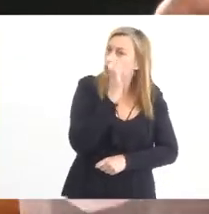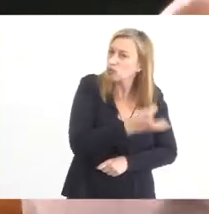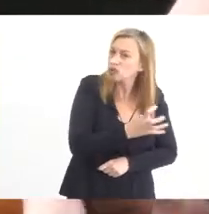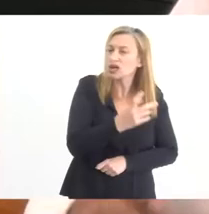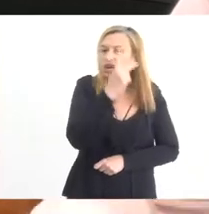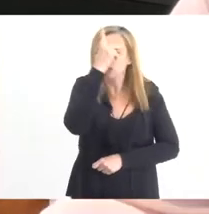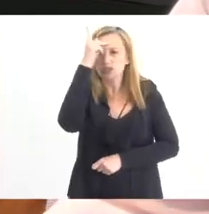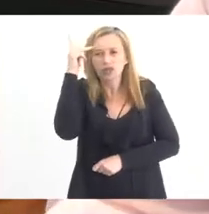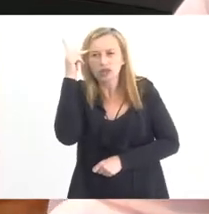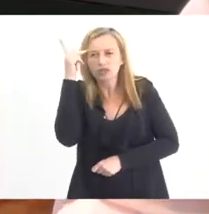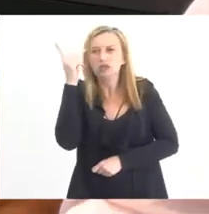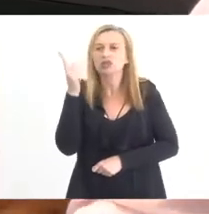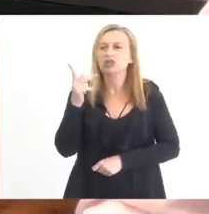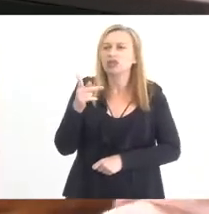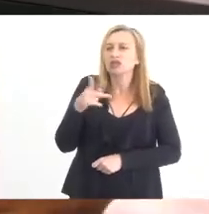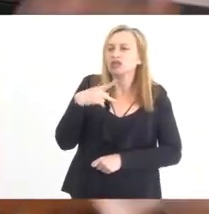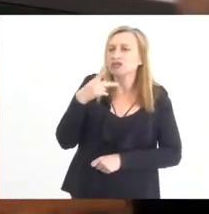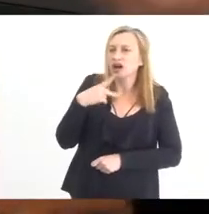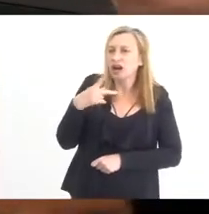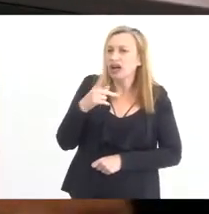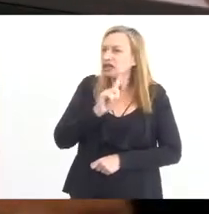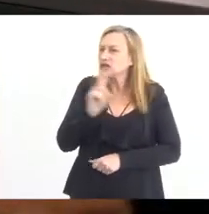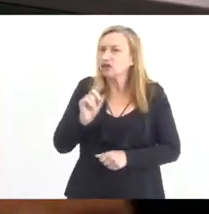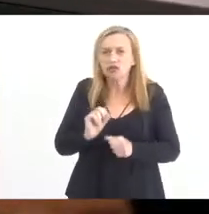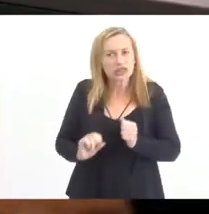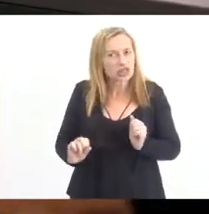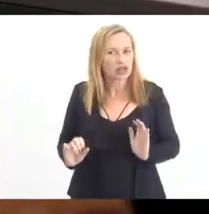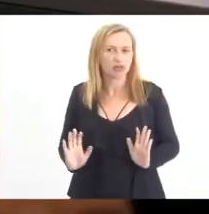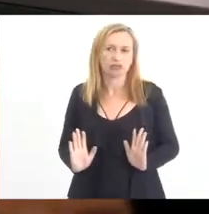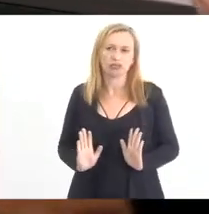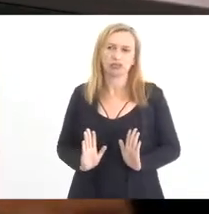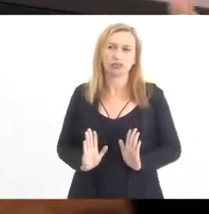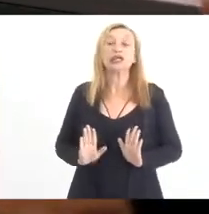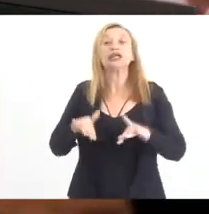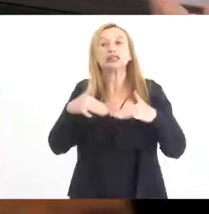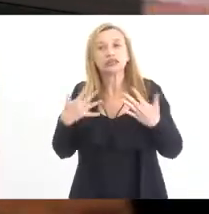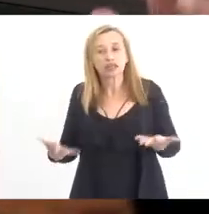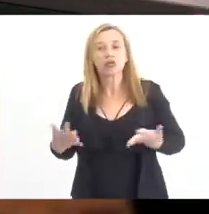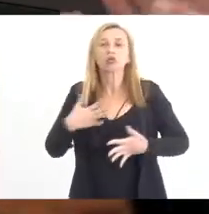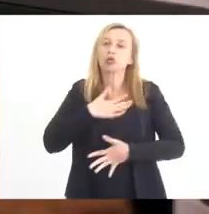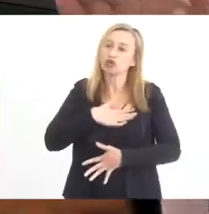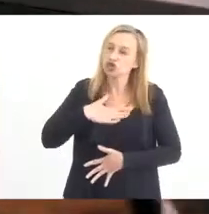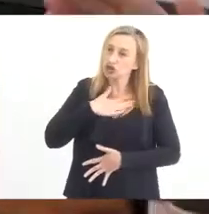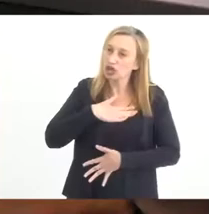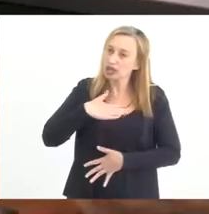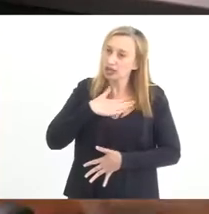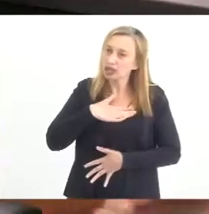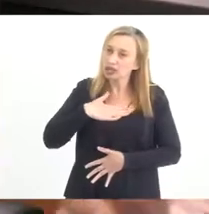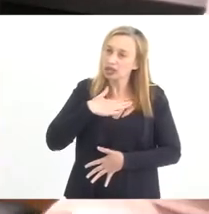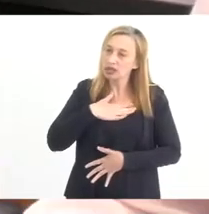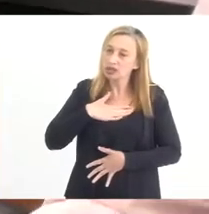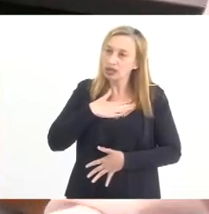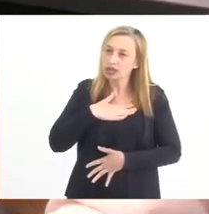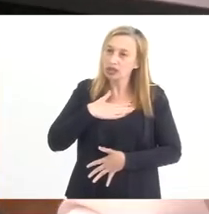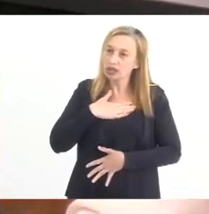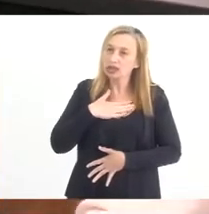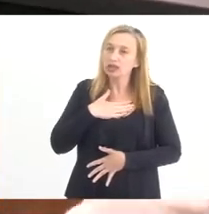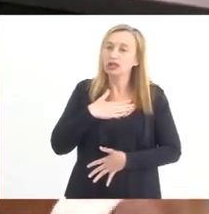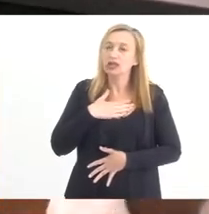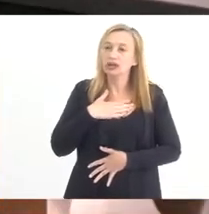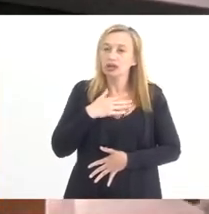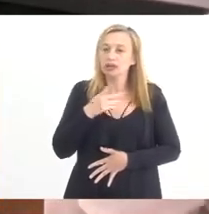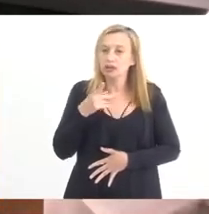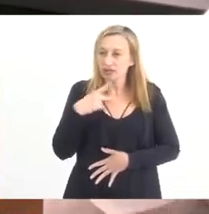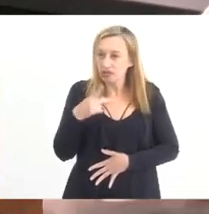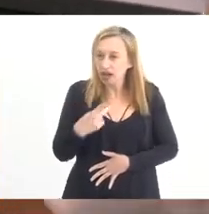as pessoas de ter feito coisas que não fizeram. Então, gostaria que, para elucidar isso, se